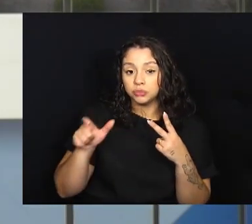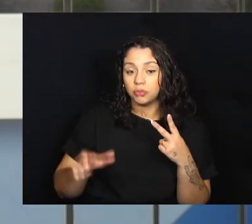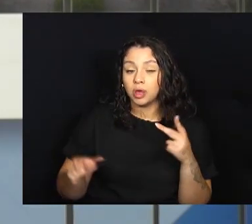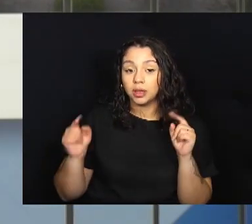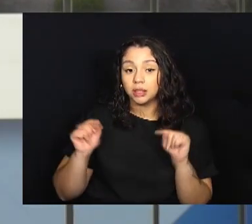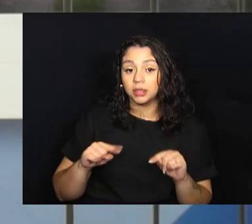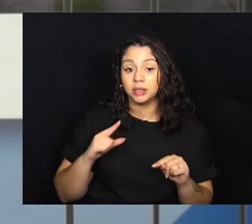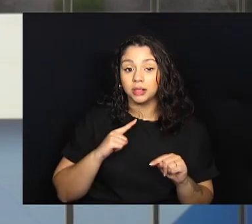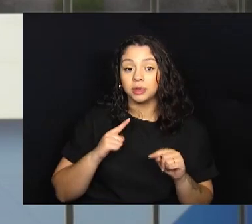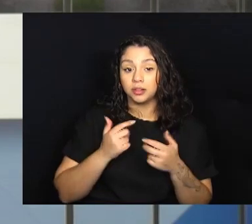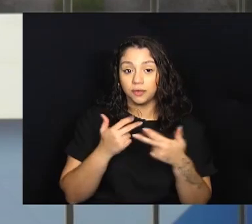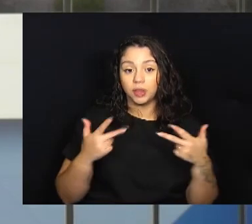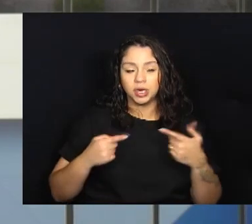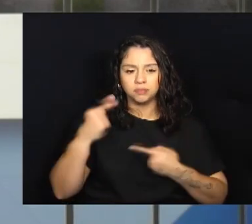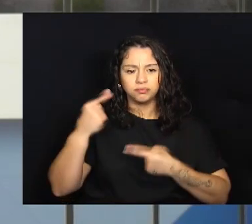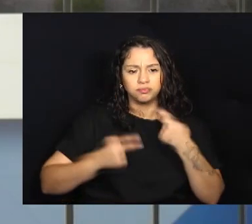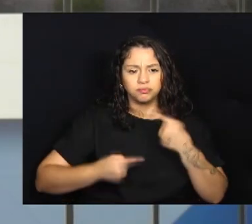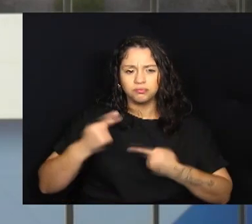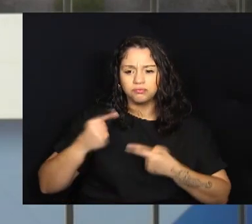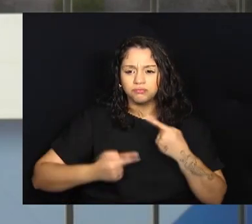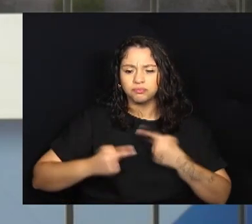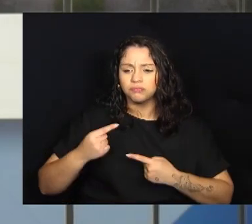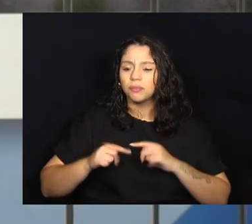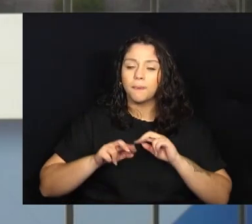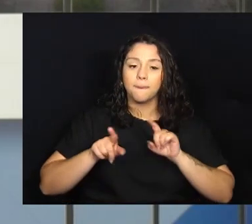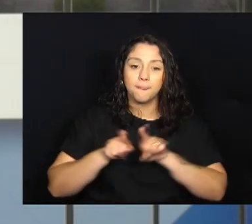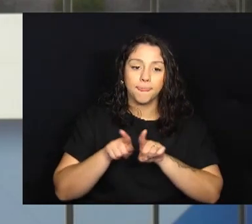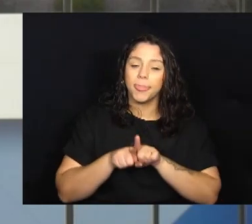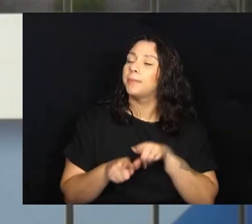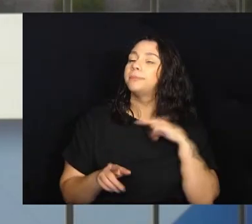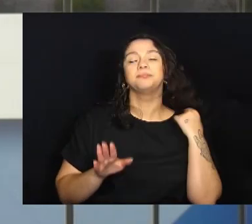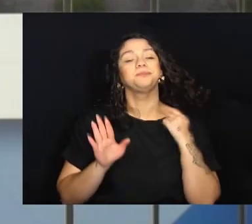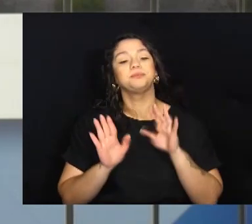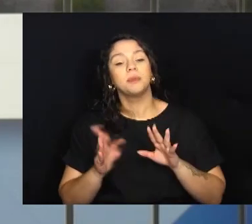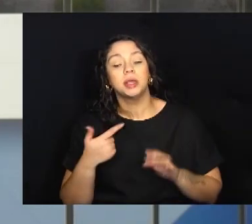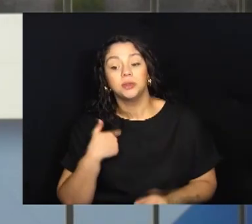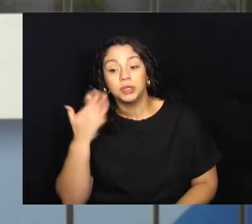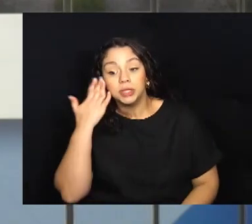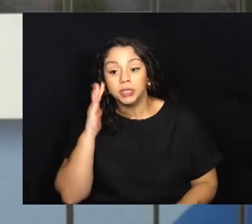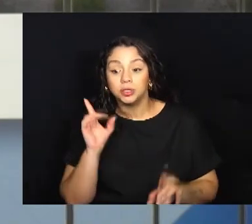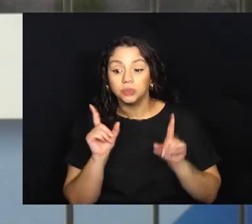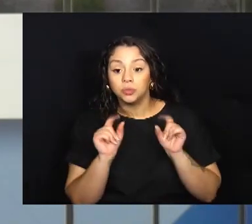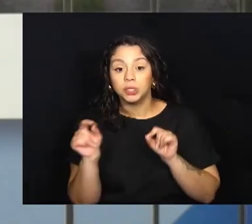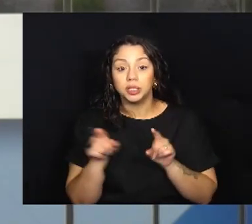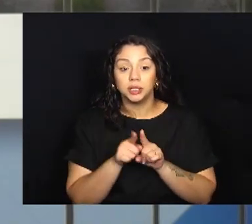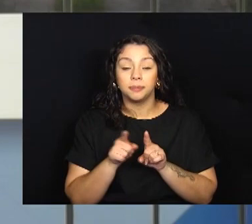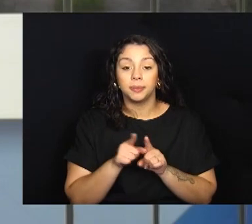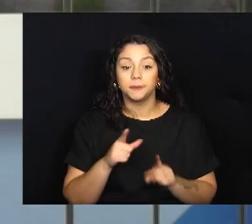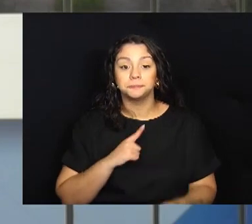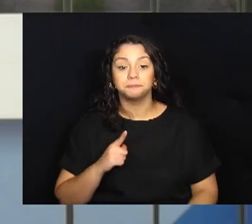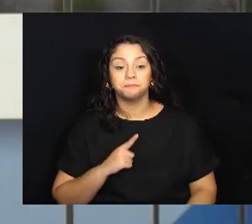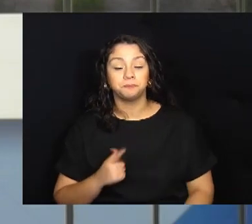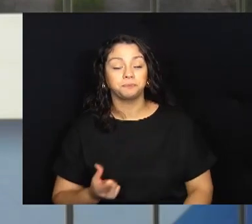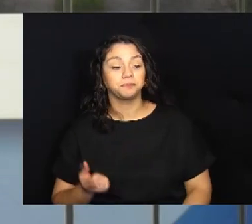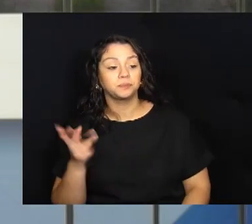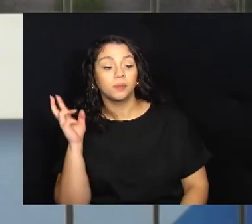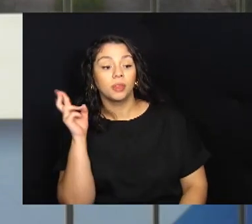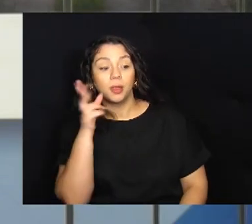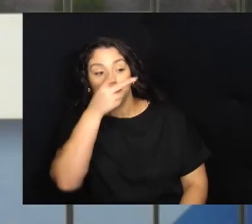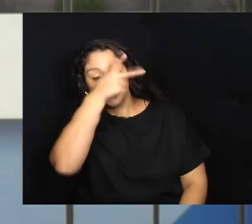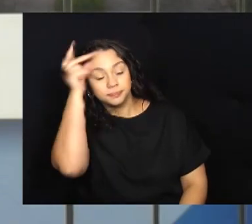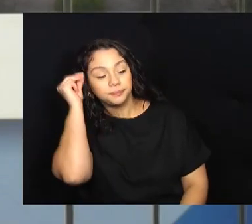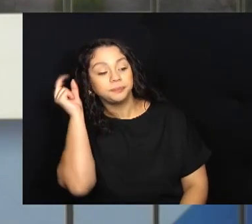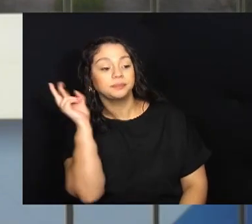desencadeou uma série de discussões, né? Agora, eu entendo que a resposta que foi dada pela prefeitura